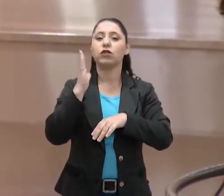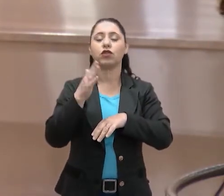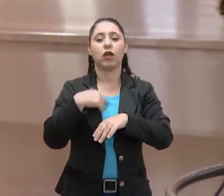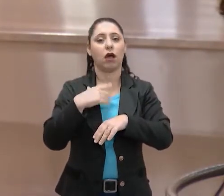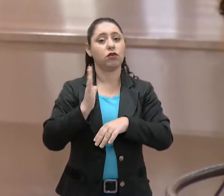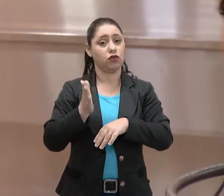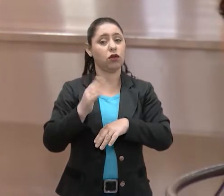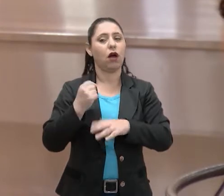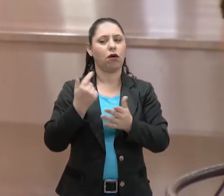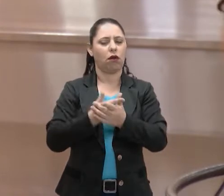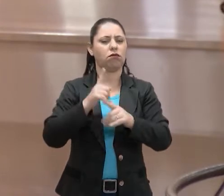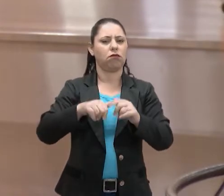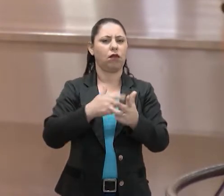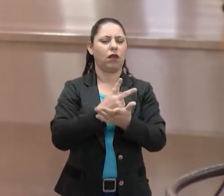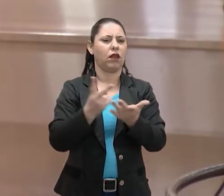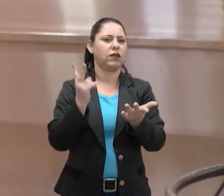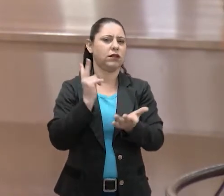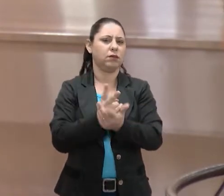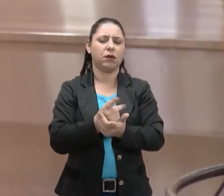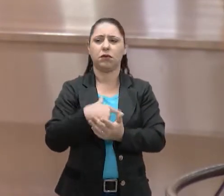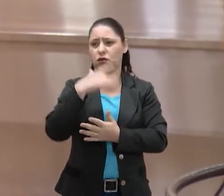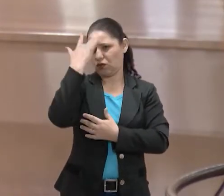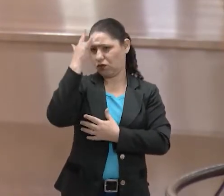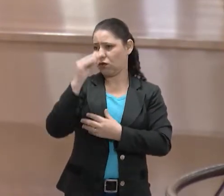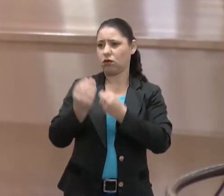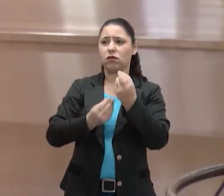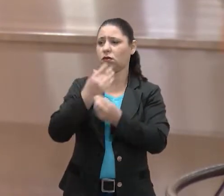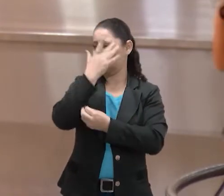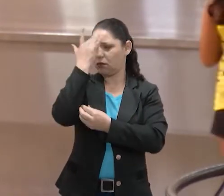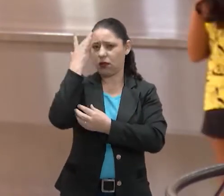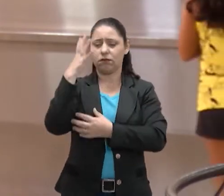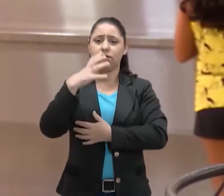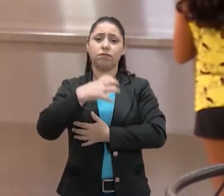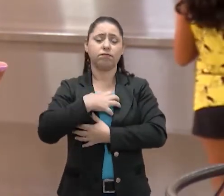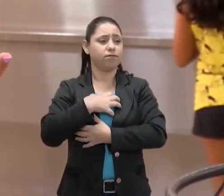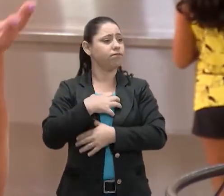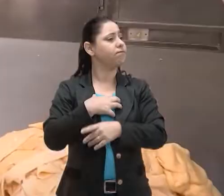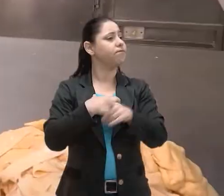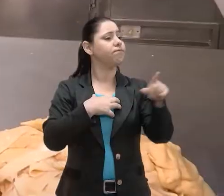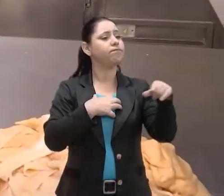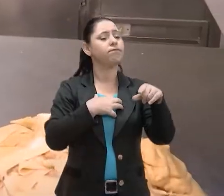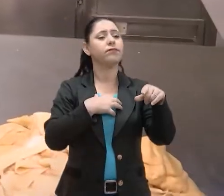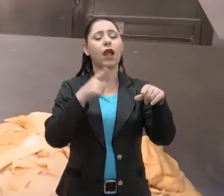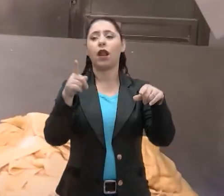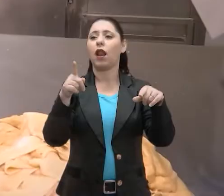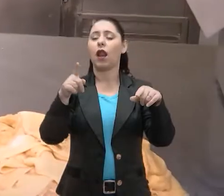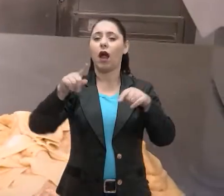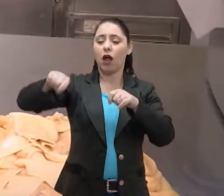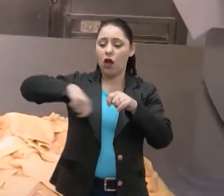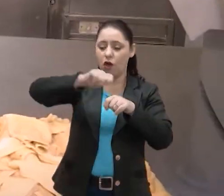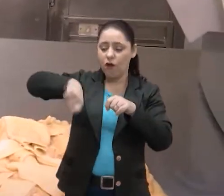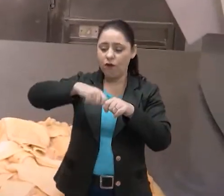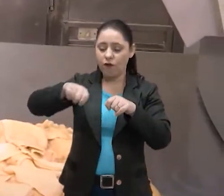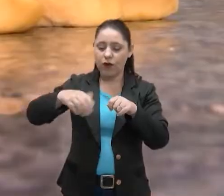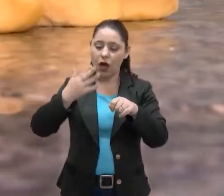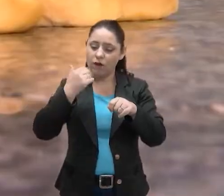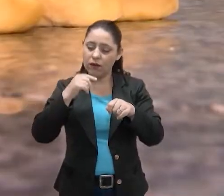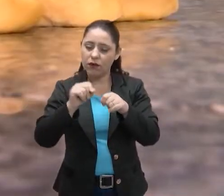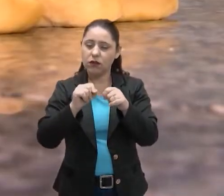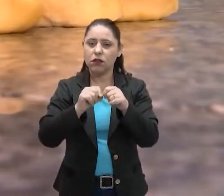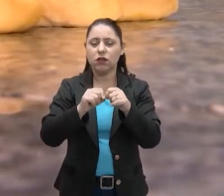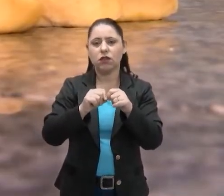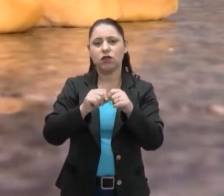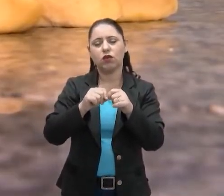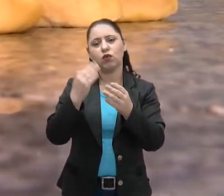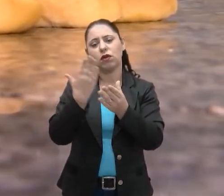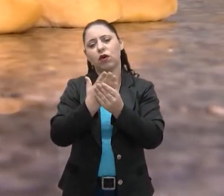já éramos cliente daqui. Mas eu não sei, né, como que as pessoas se sentem, aquelas que estão lá na cozinha, que faz o salgado que